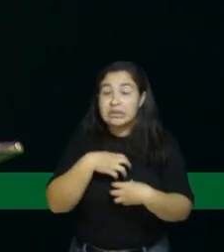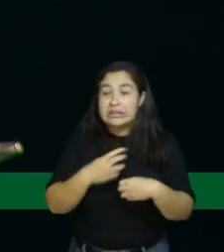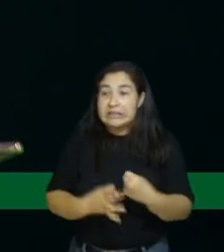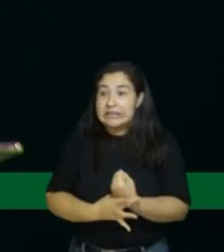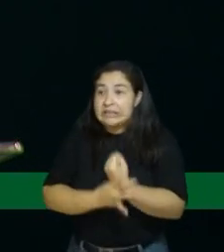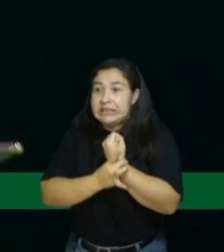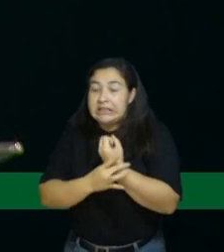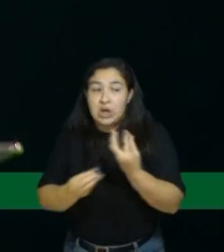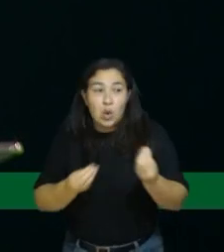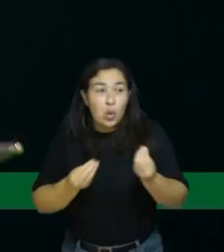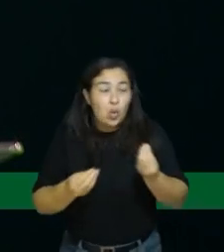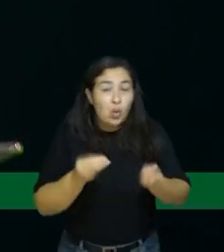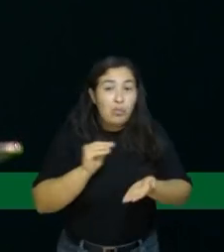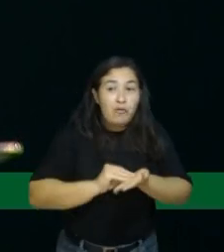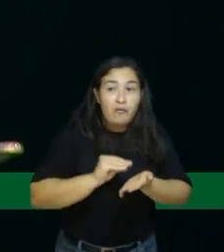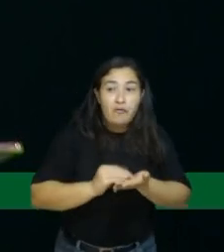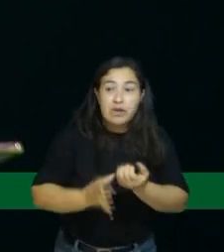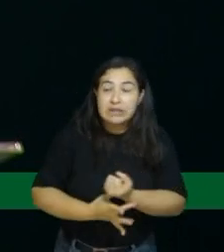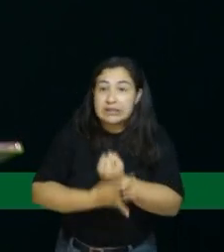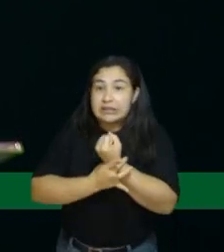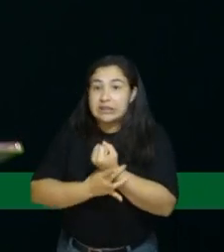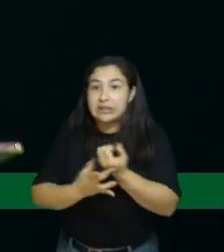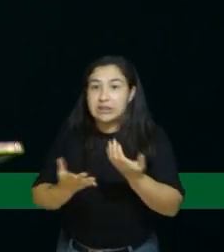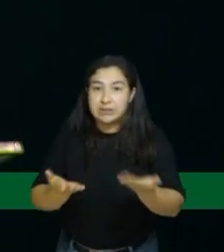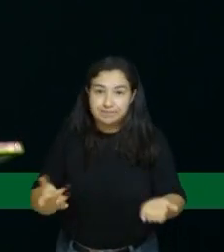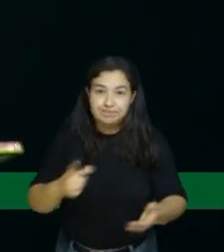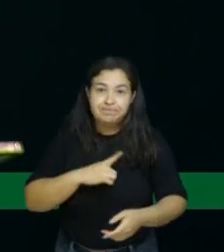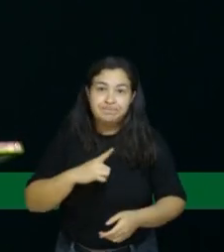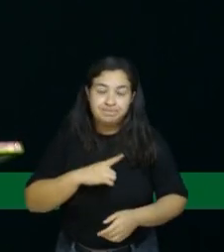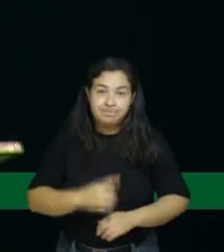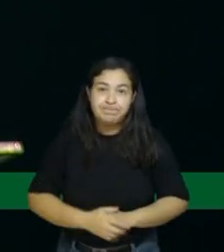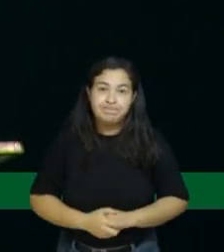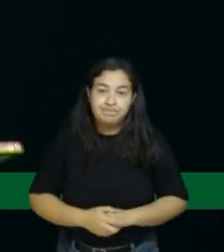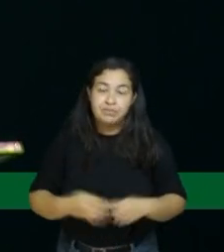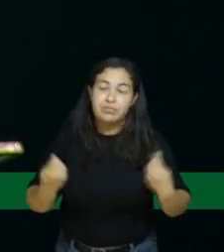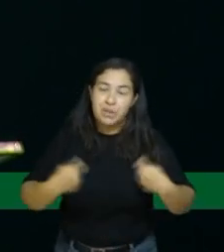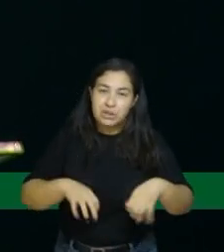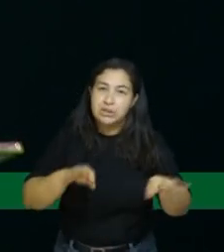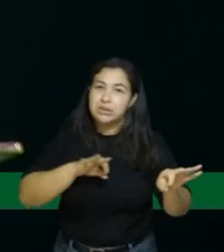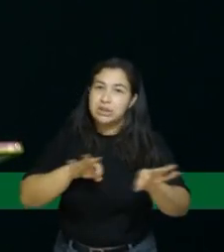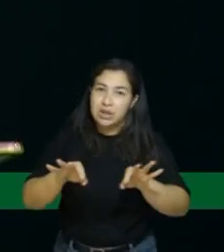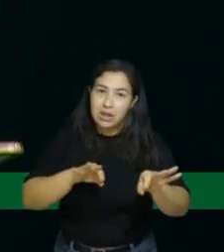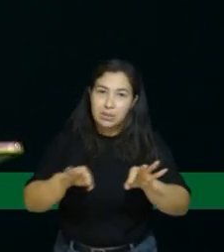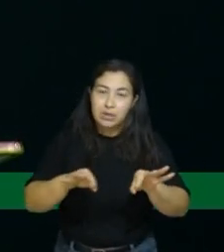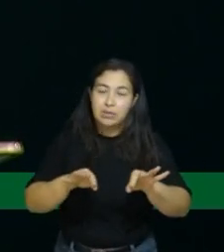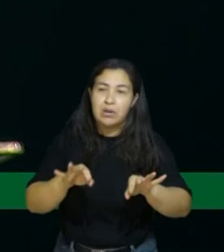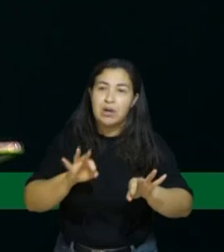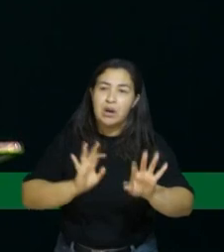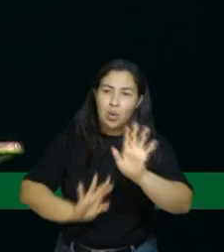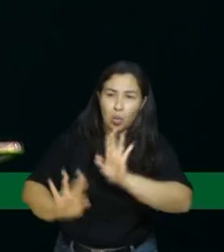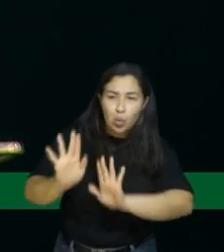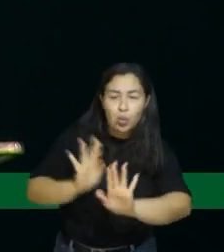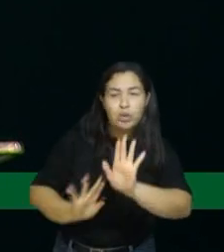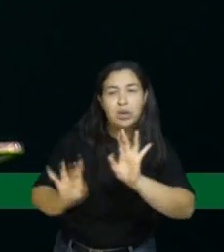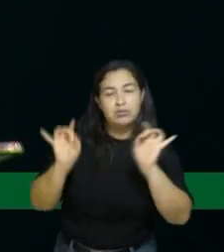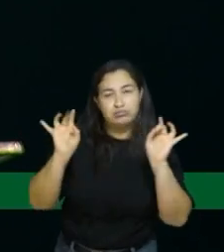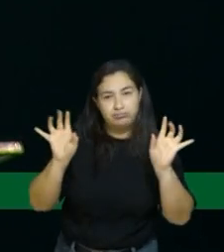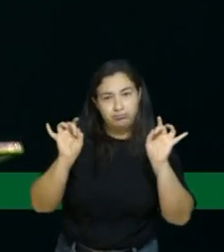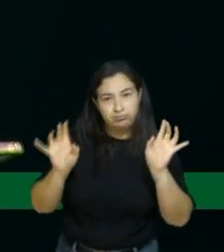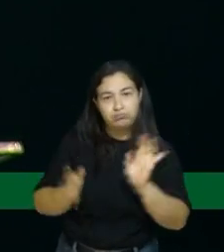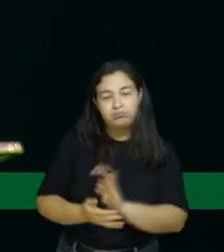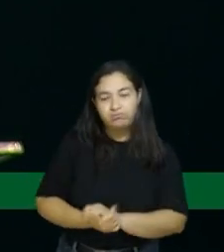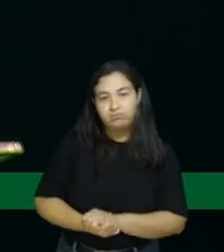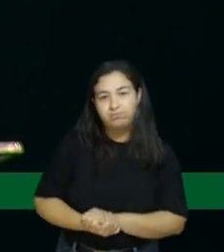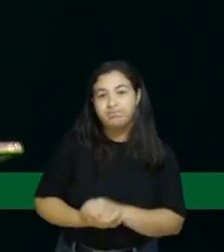as propriedades produtivas de Santa Catarina e nós precisamos sim ter um cuidado muito especial por isso eu